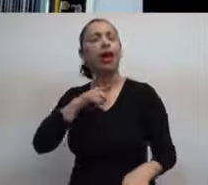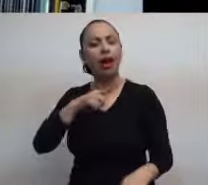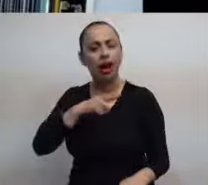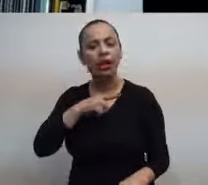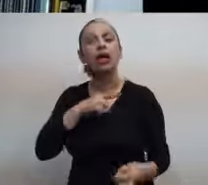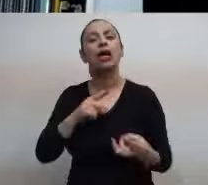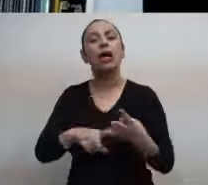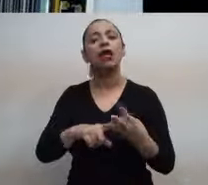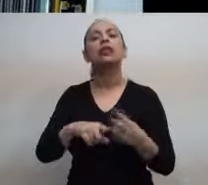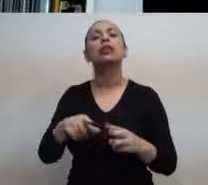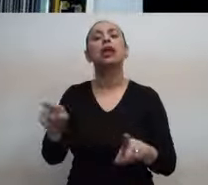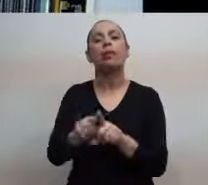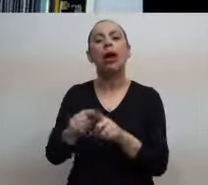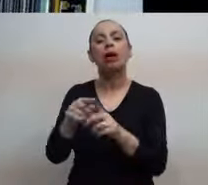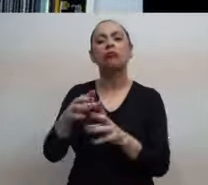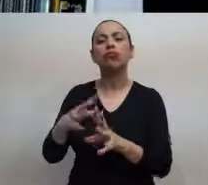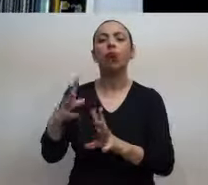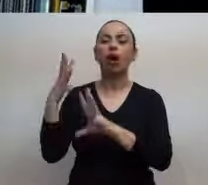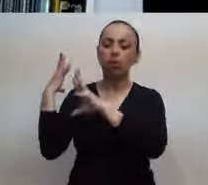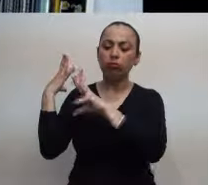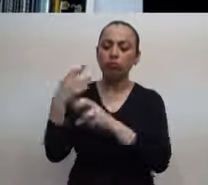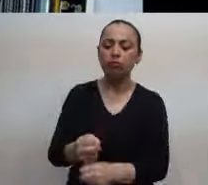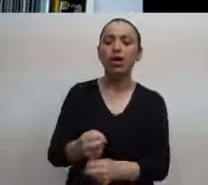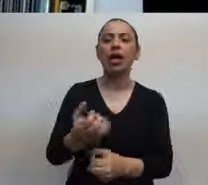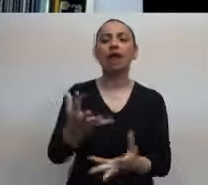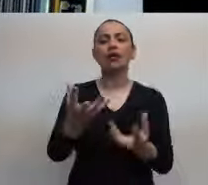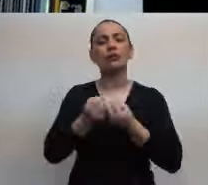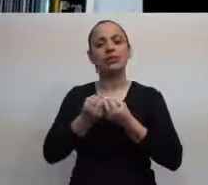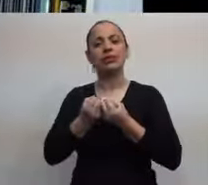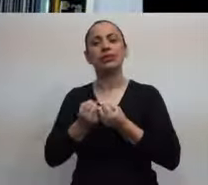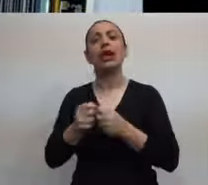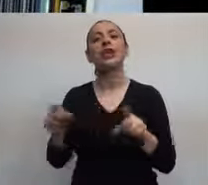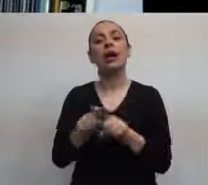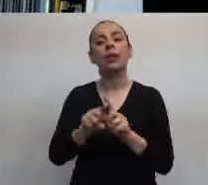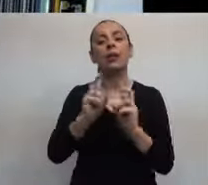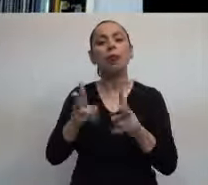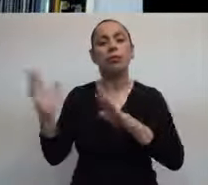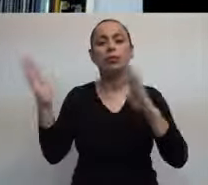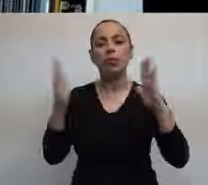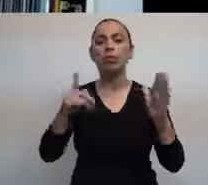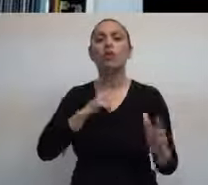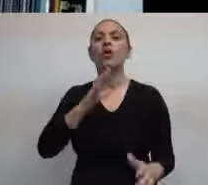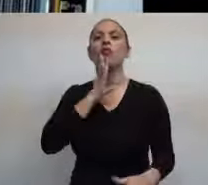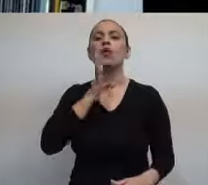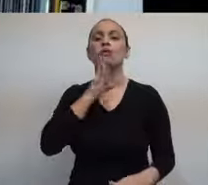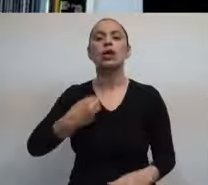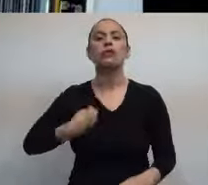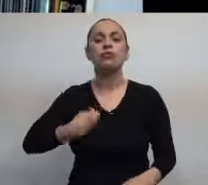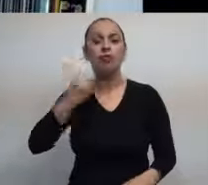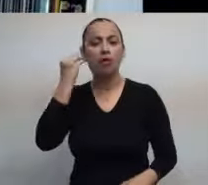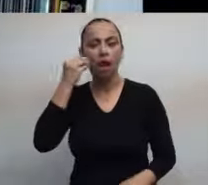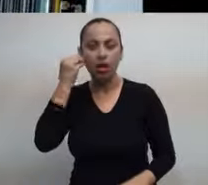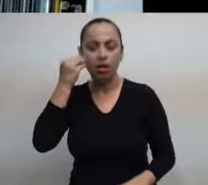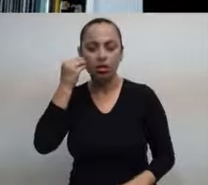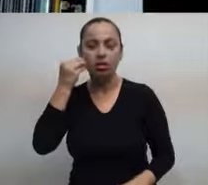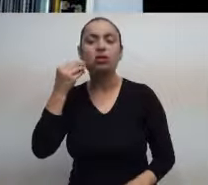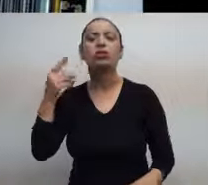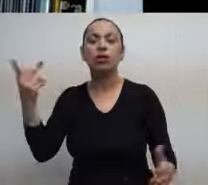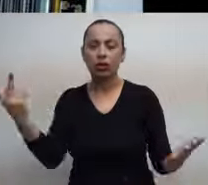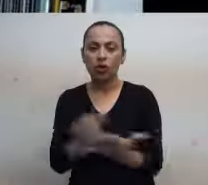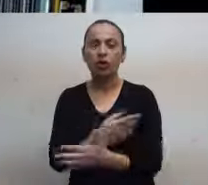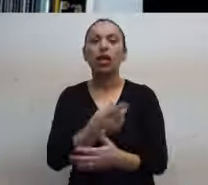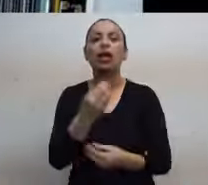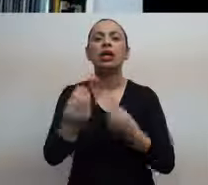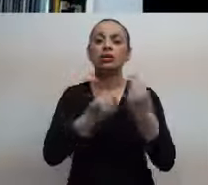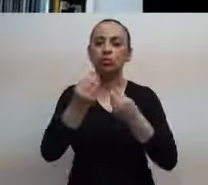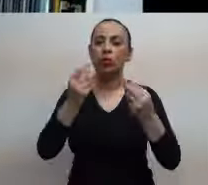de suas heranças e, ao mesmo tempo, tendo acesso de conhecimentos e vivências que se faz e produz no